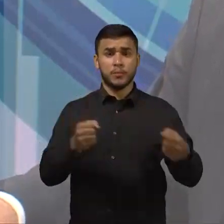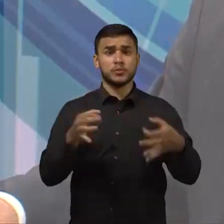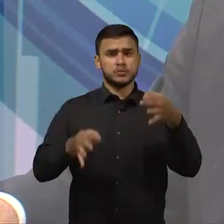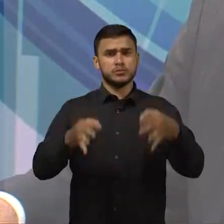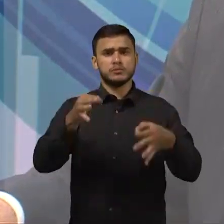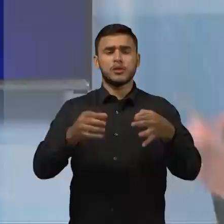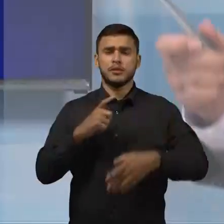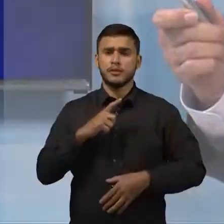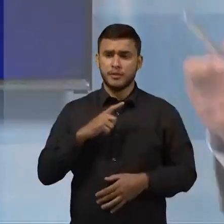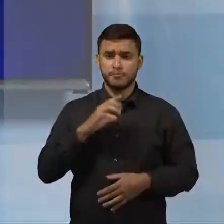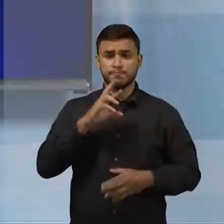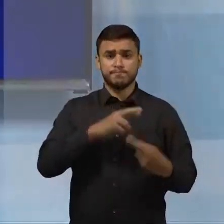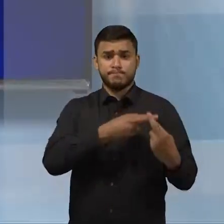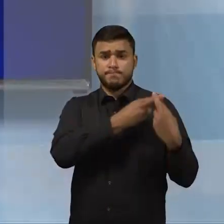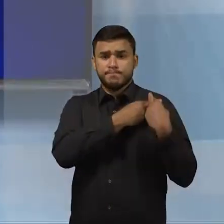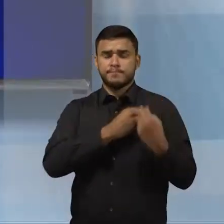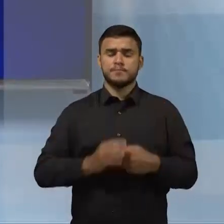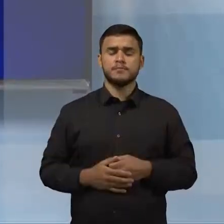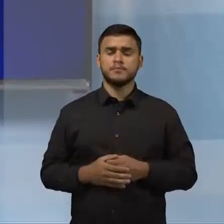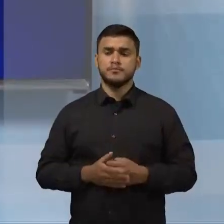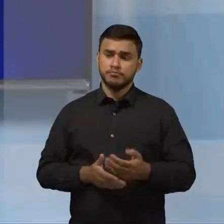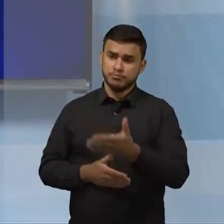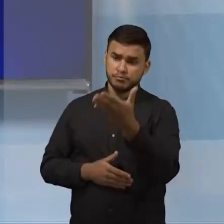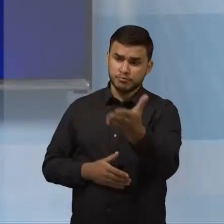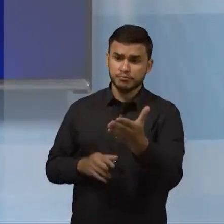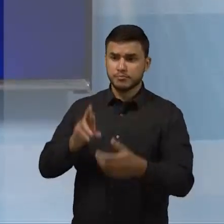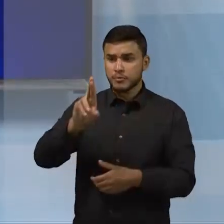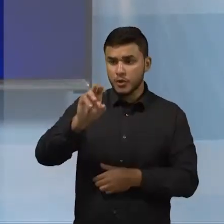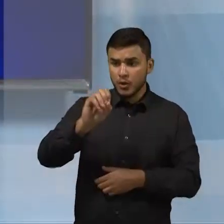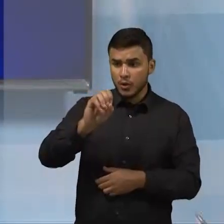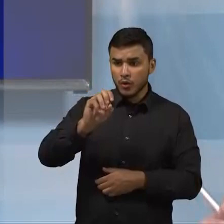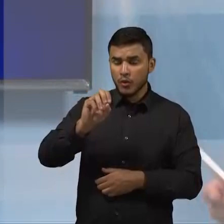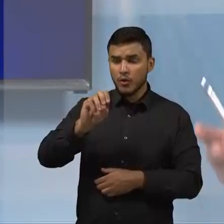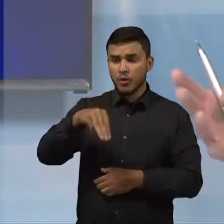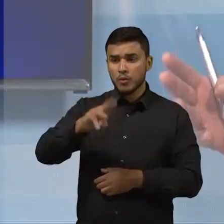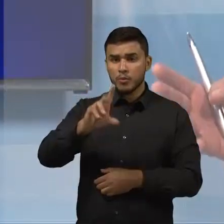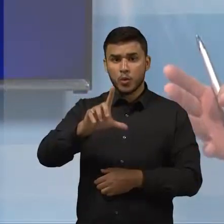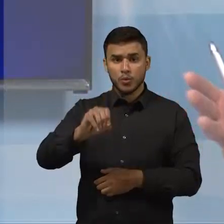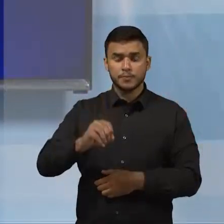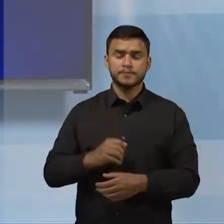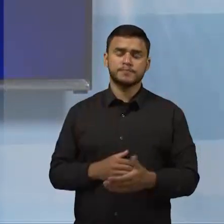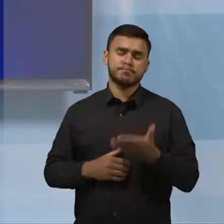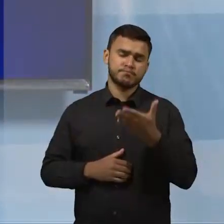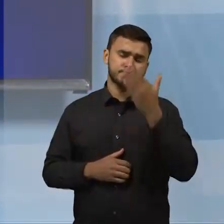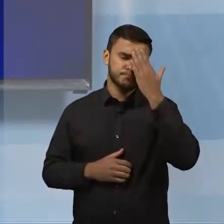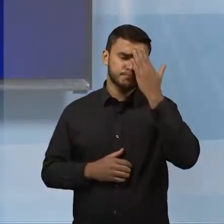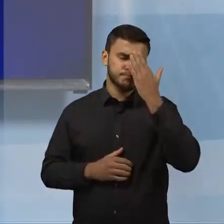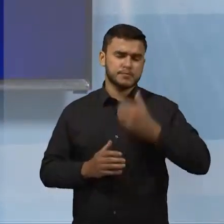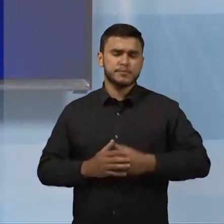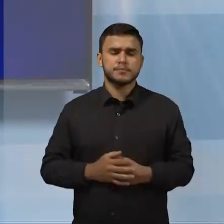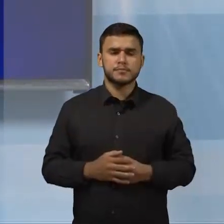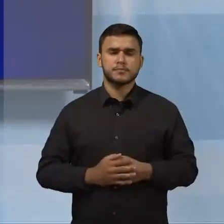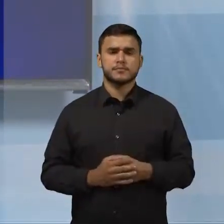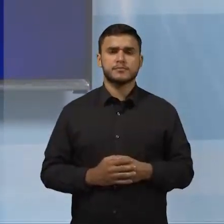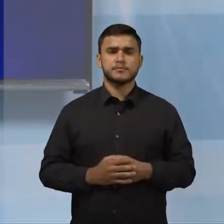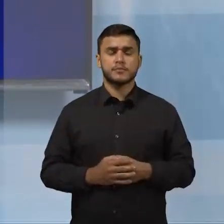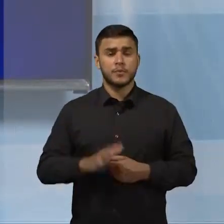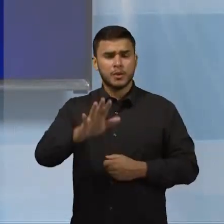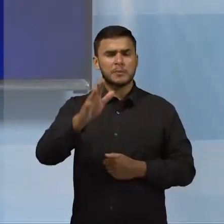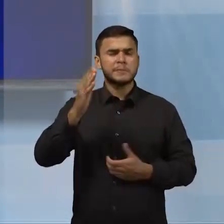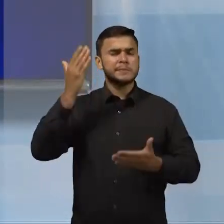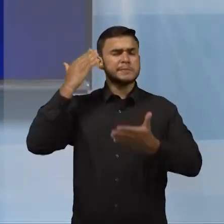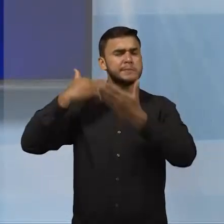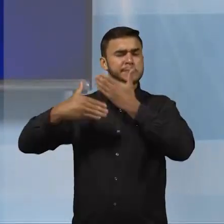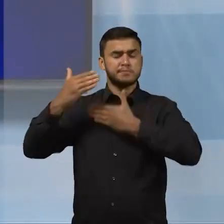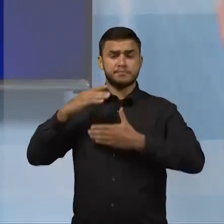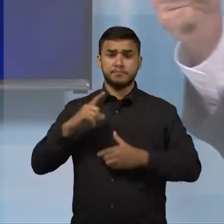próprio responsável nesse caso. Professor Rômulo, chama a atenção, e a sociedade fica se perguntando. Lá atrás,